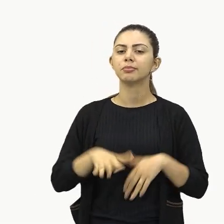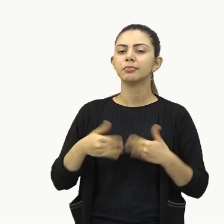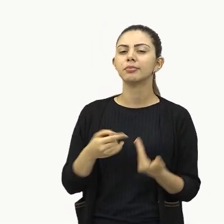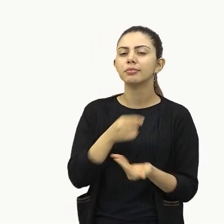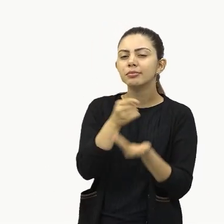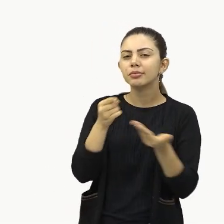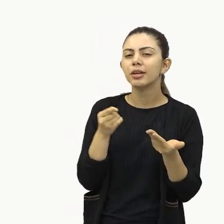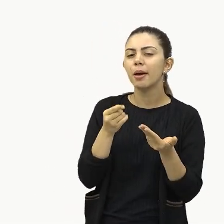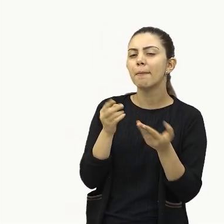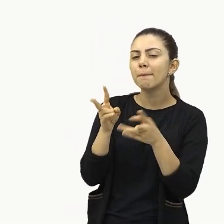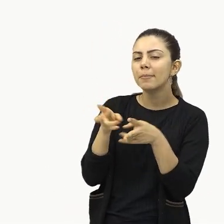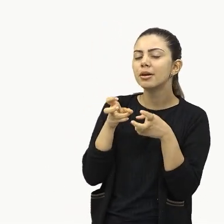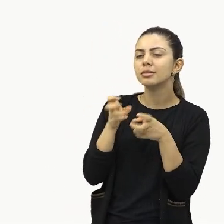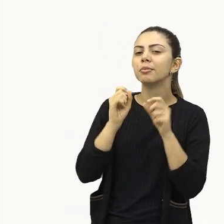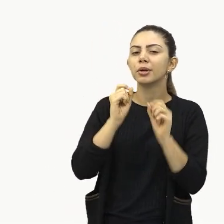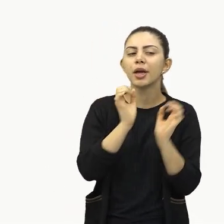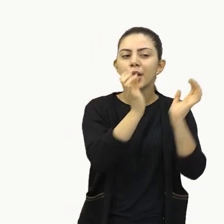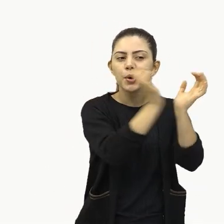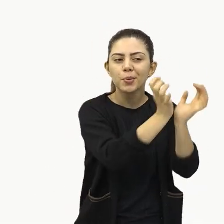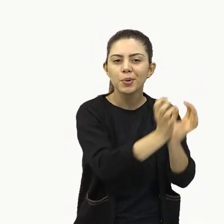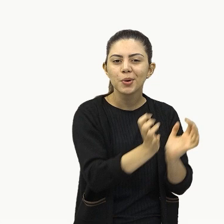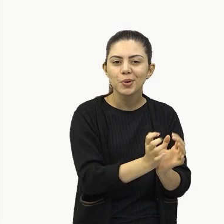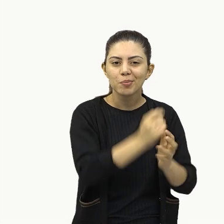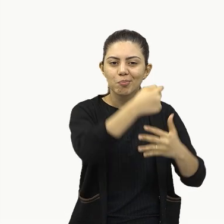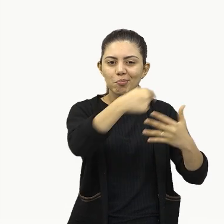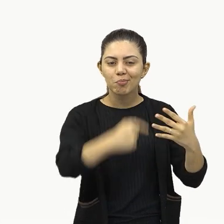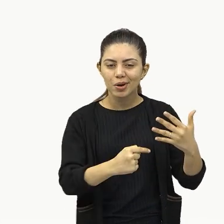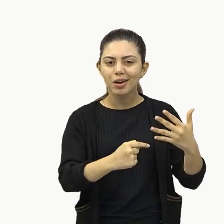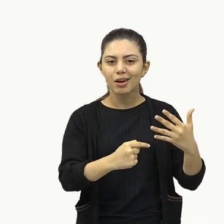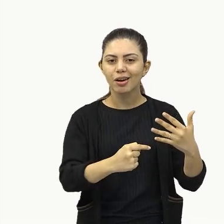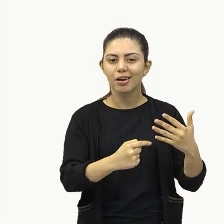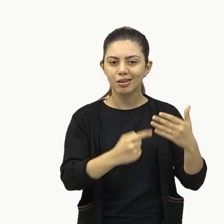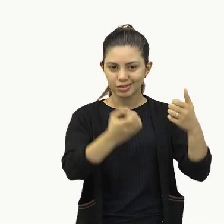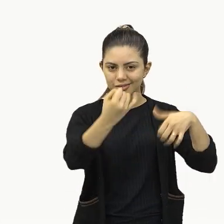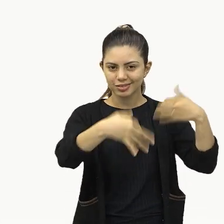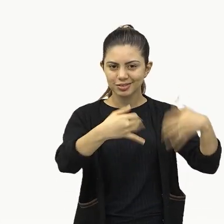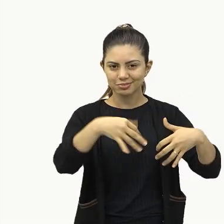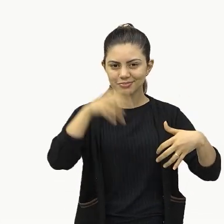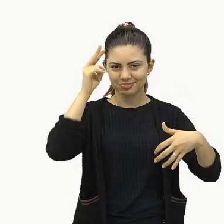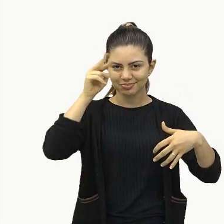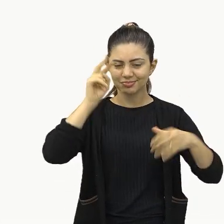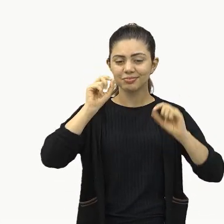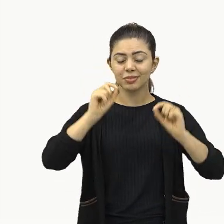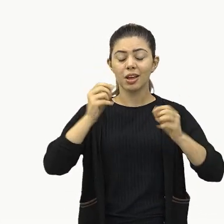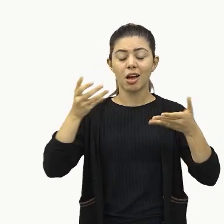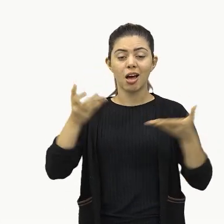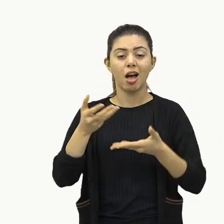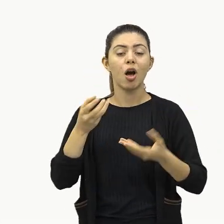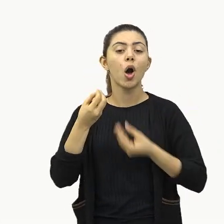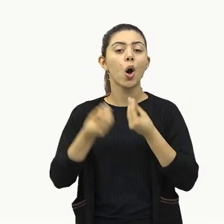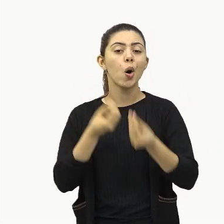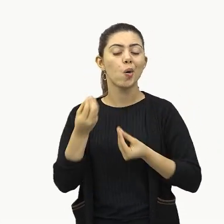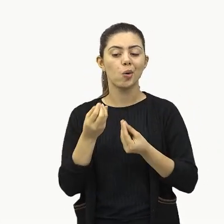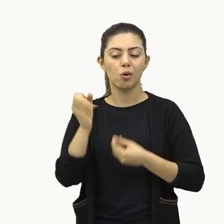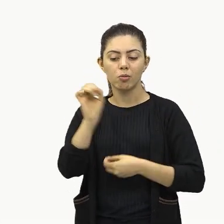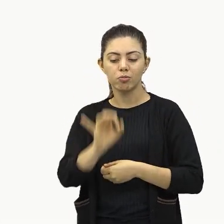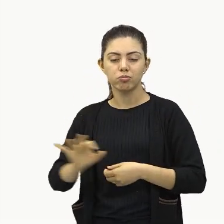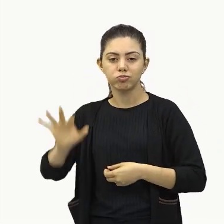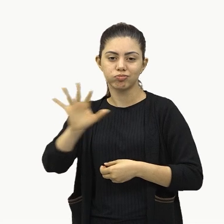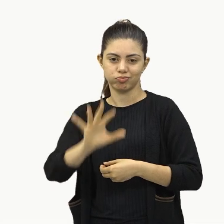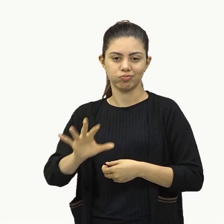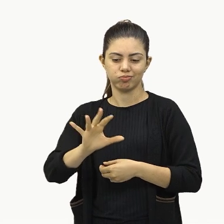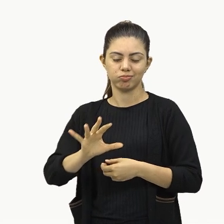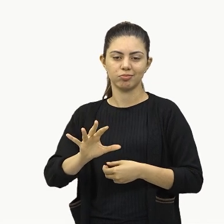pegando aqueles conjuntos numéricos que estudamos aqui na primeira parte da aula, agora no início, e estamos representando